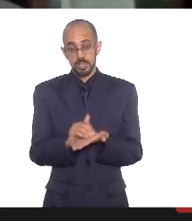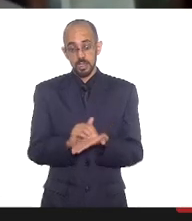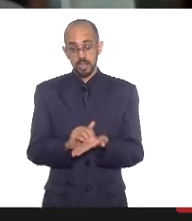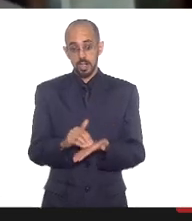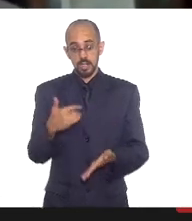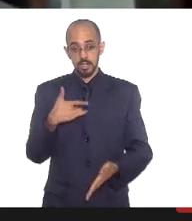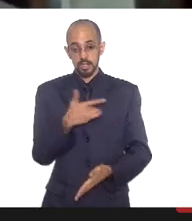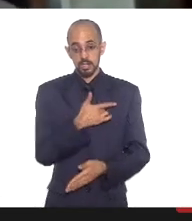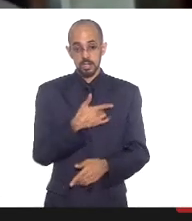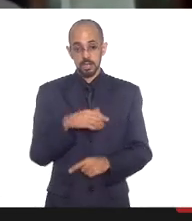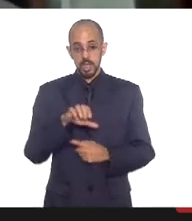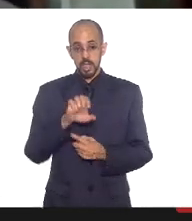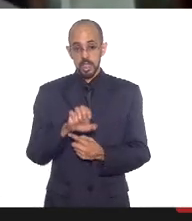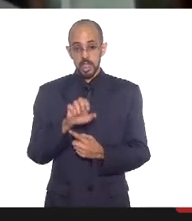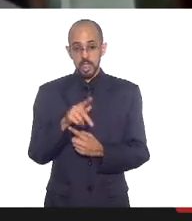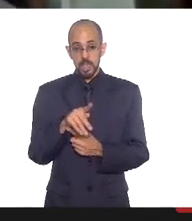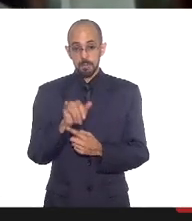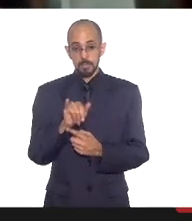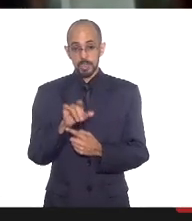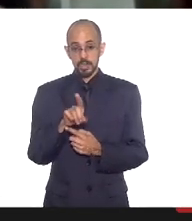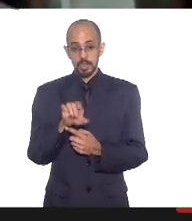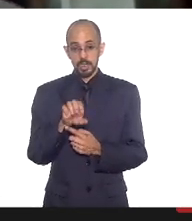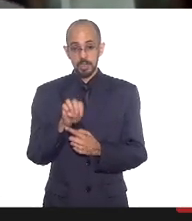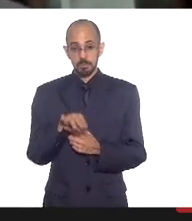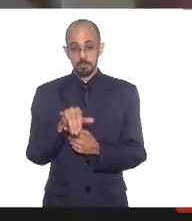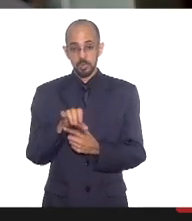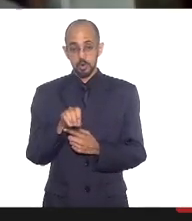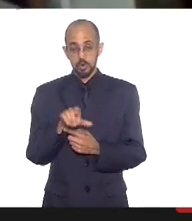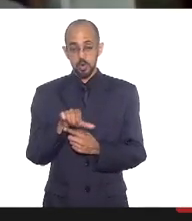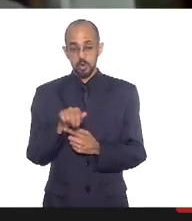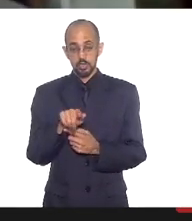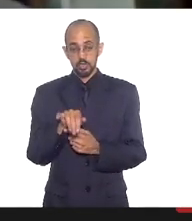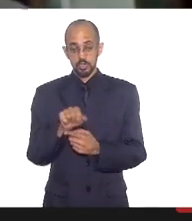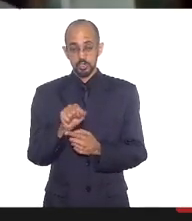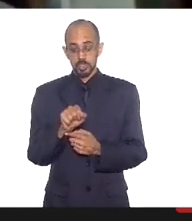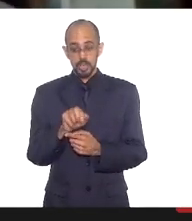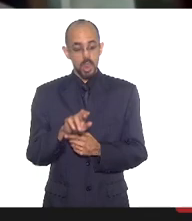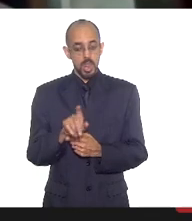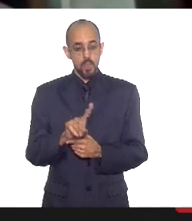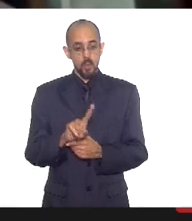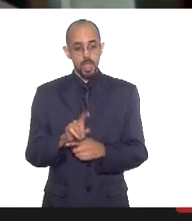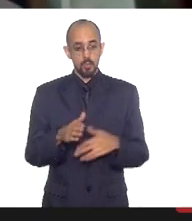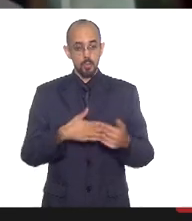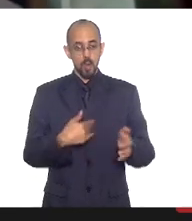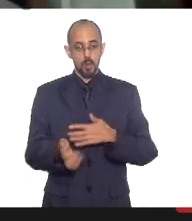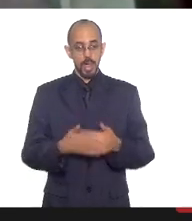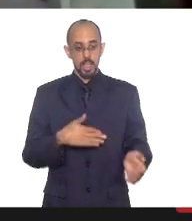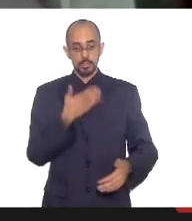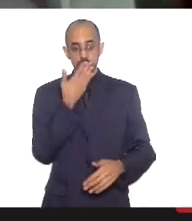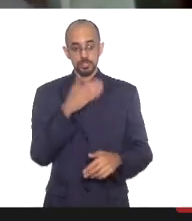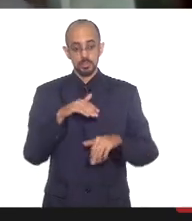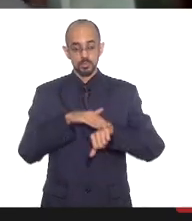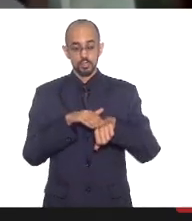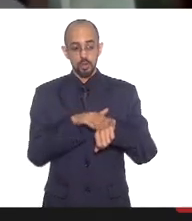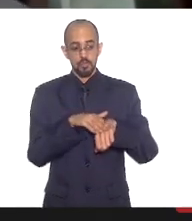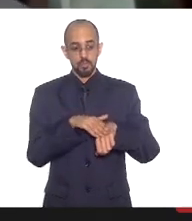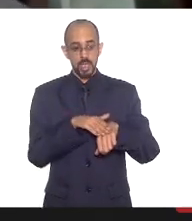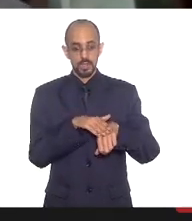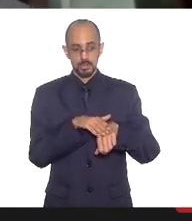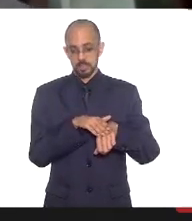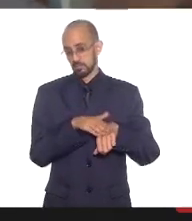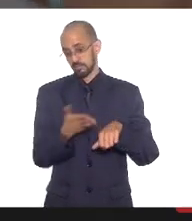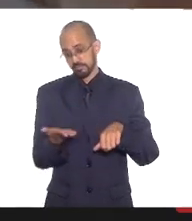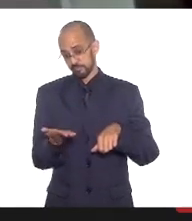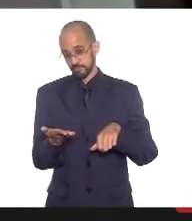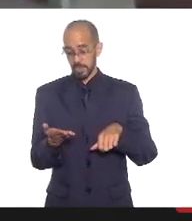epidemiologia e não é qualquer tipo de conversa paralela é aí a